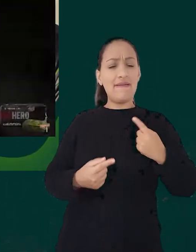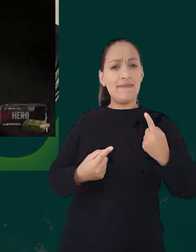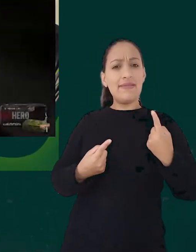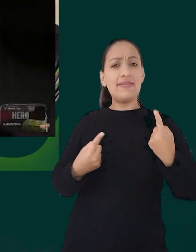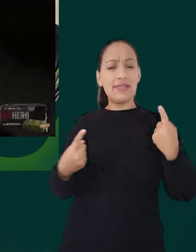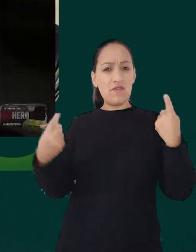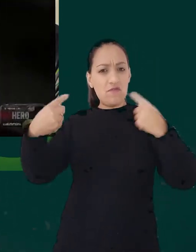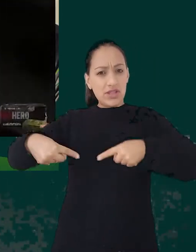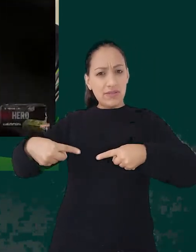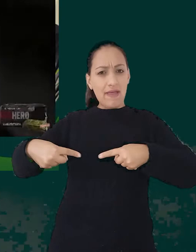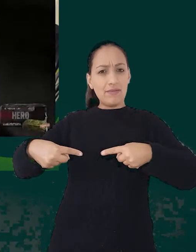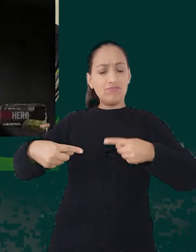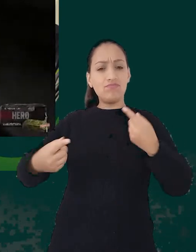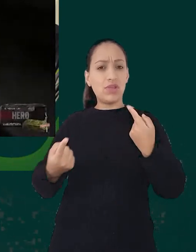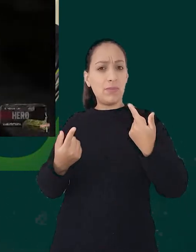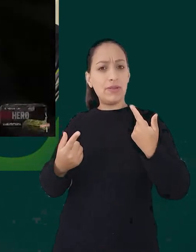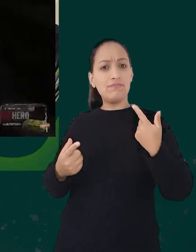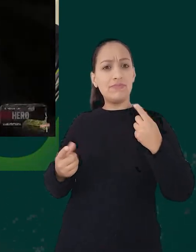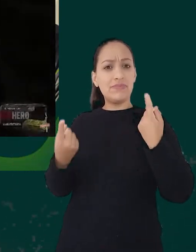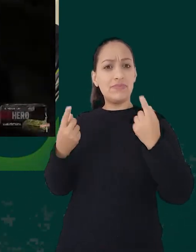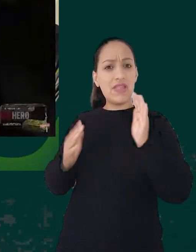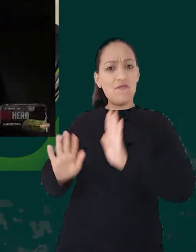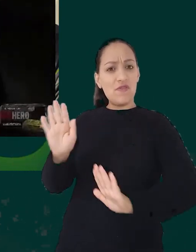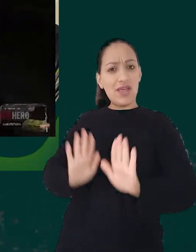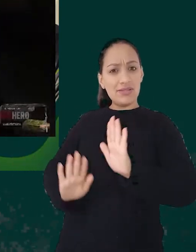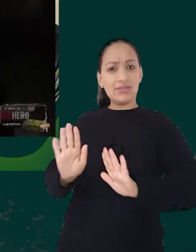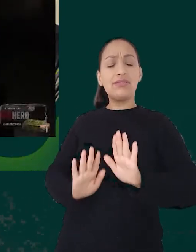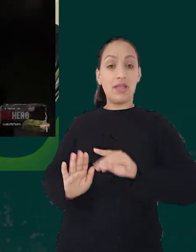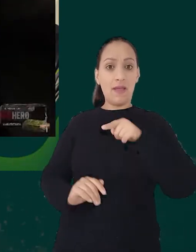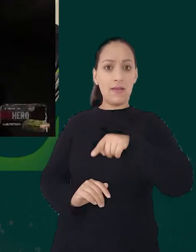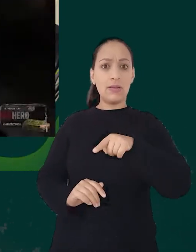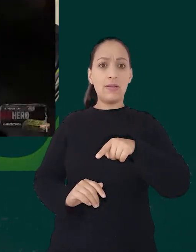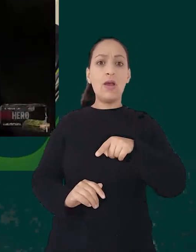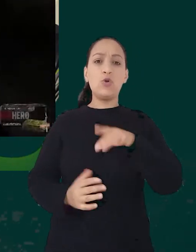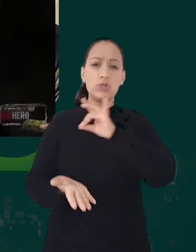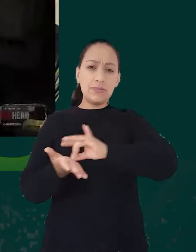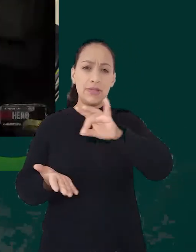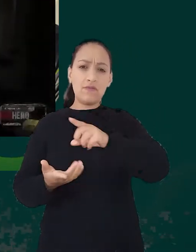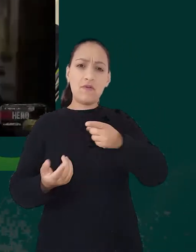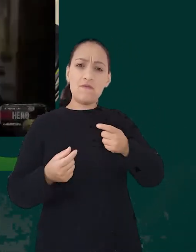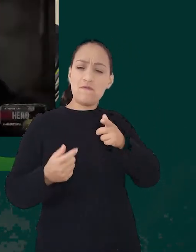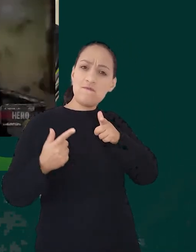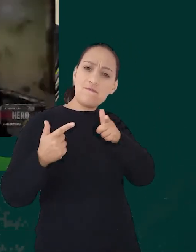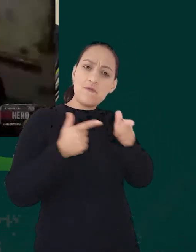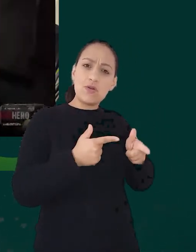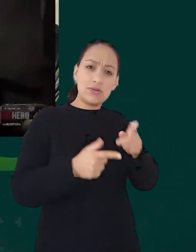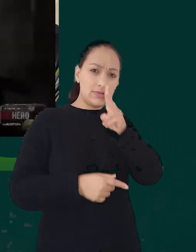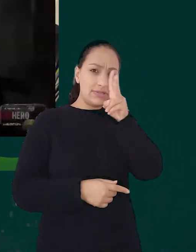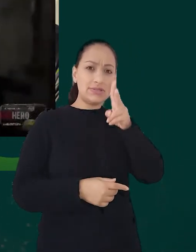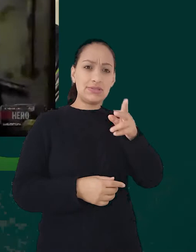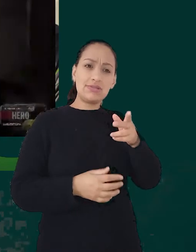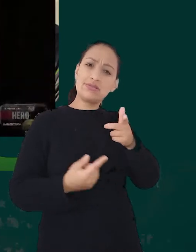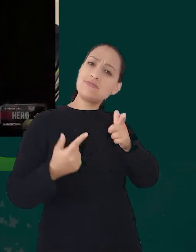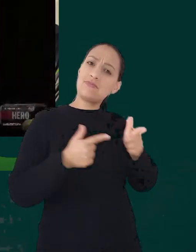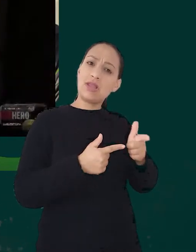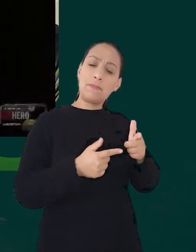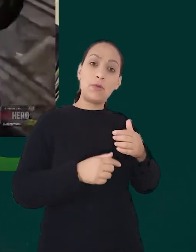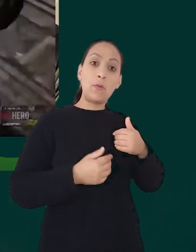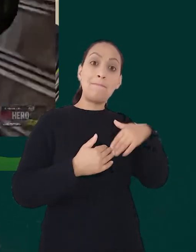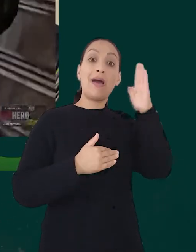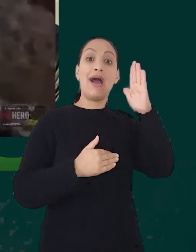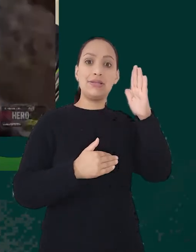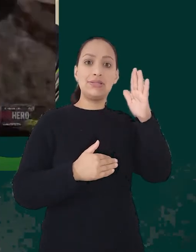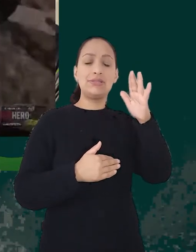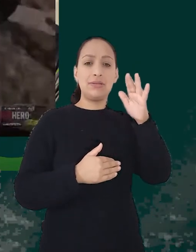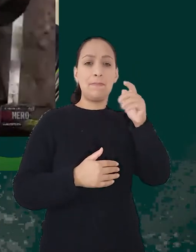ataque de melee, eles vão te forçar para que, de repente, tu seja atacado por mais jogadores ao mesmo tempo. Então, é